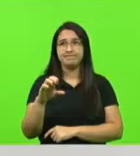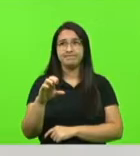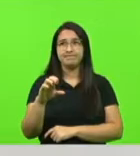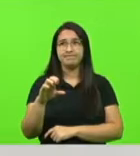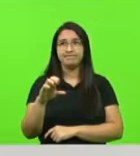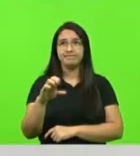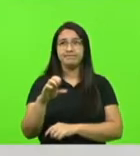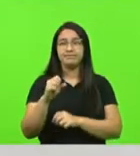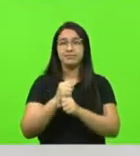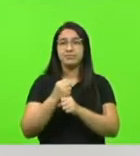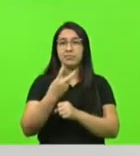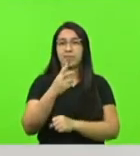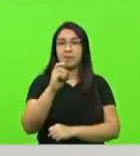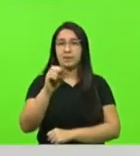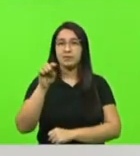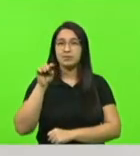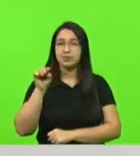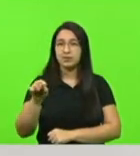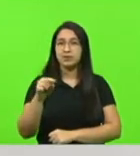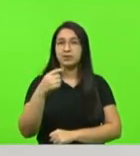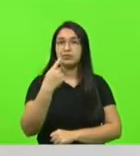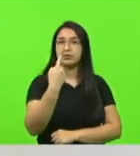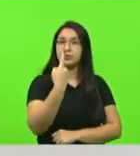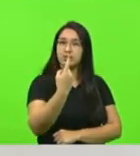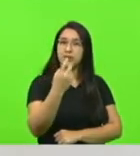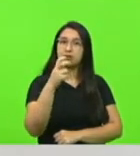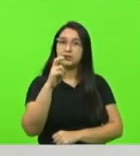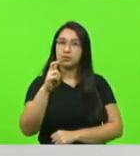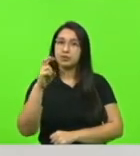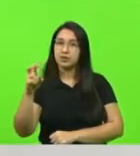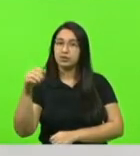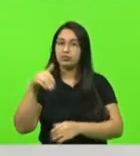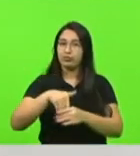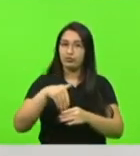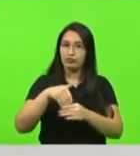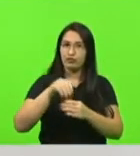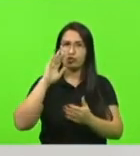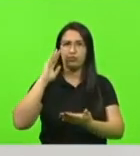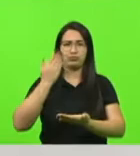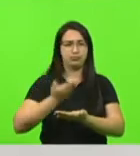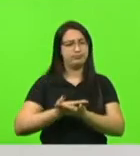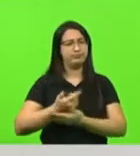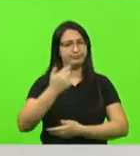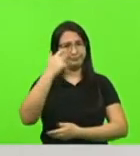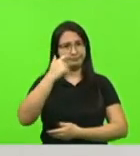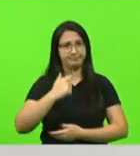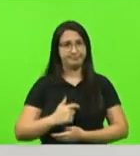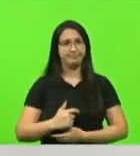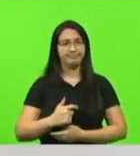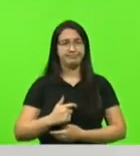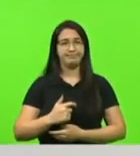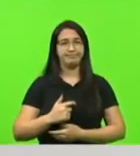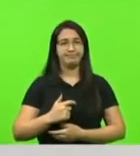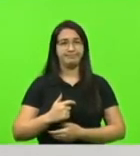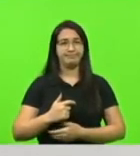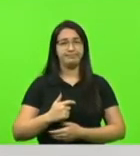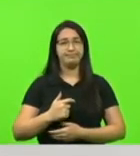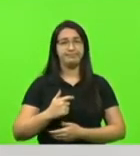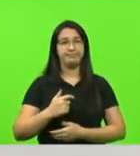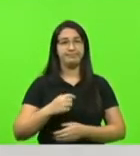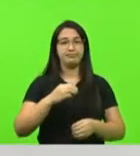pelos 20.155 votos de confiança recebidos em 231